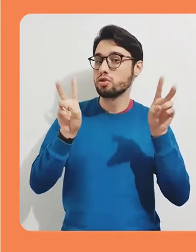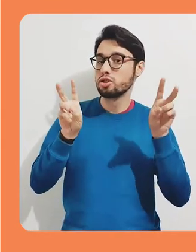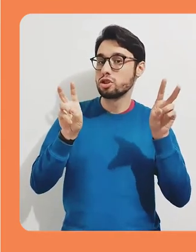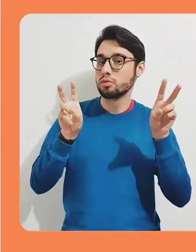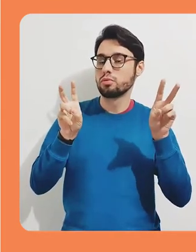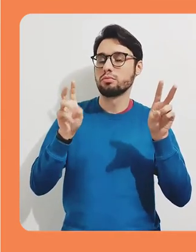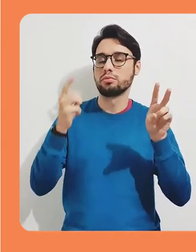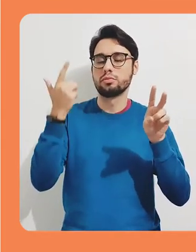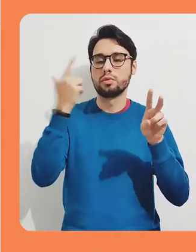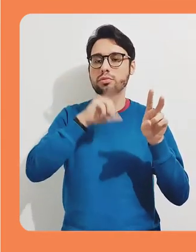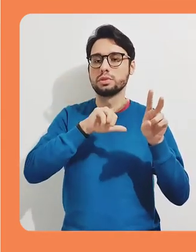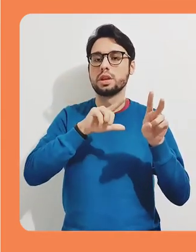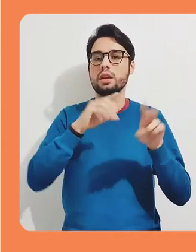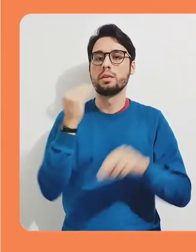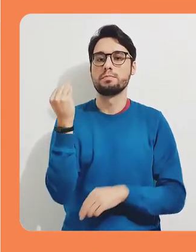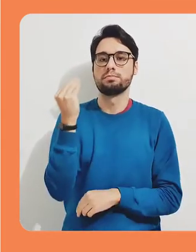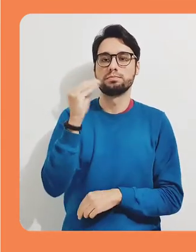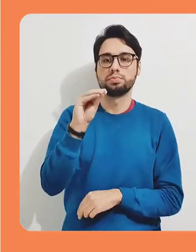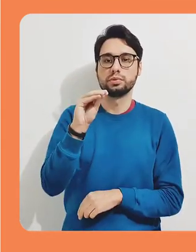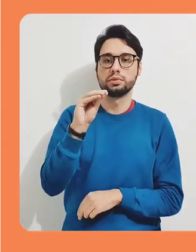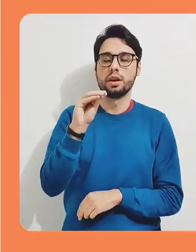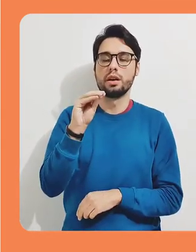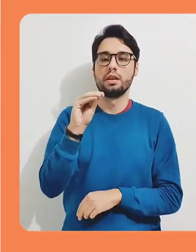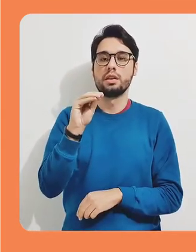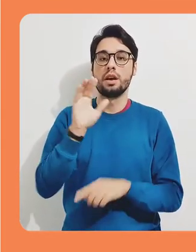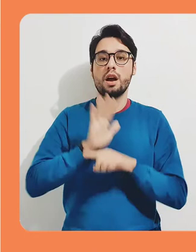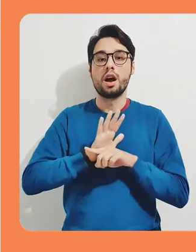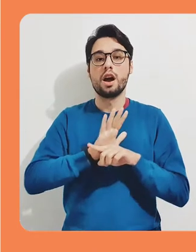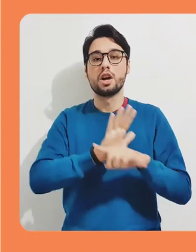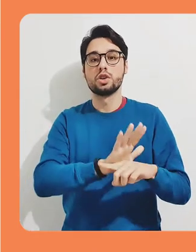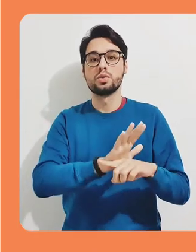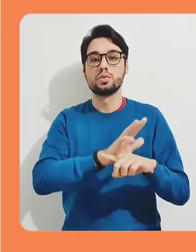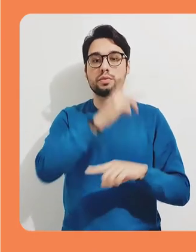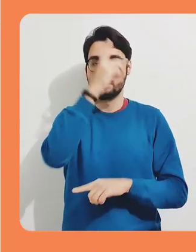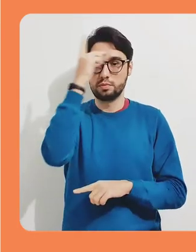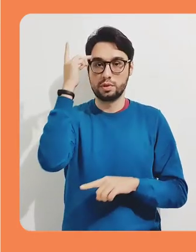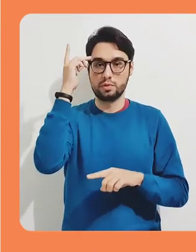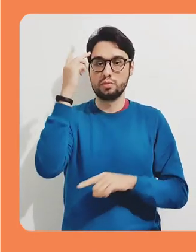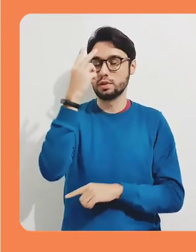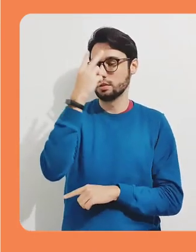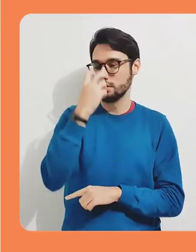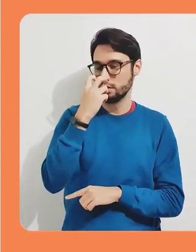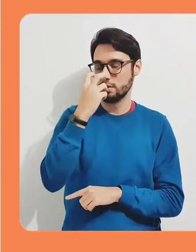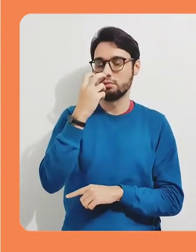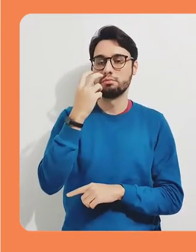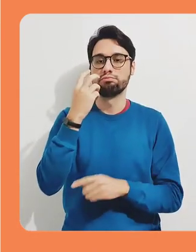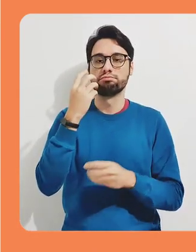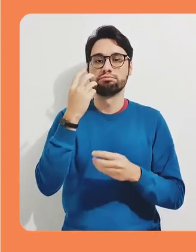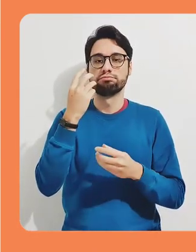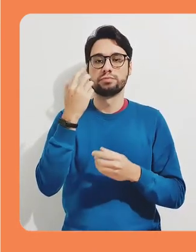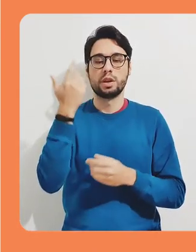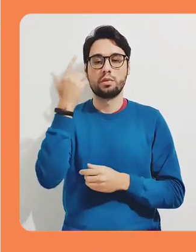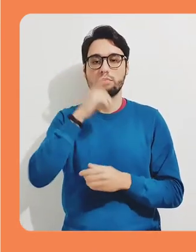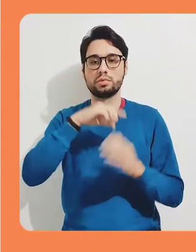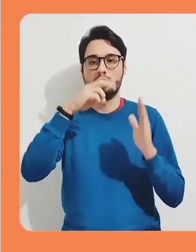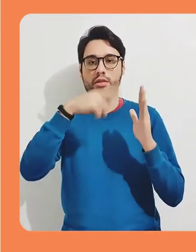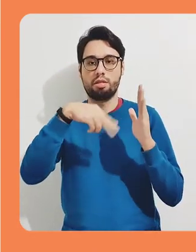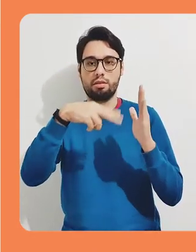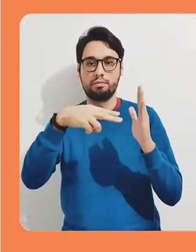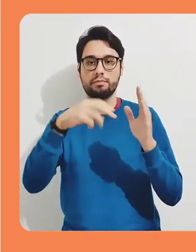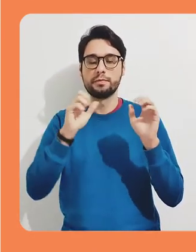etc. Um título que auxilia na leitura dos